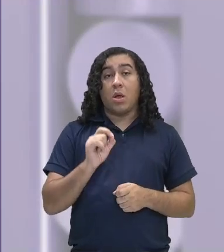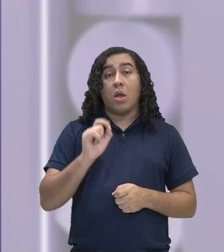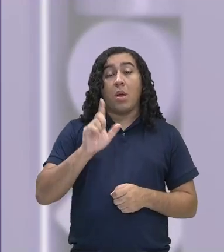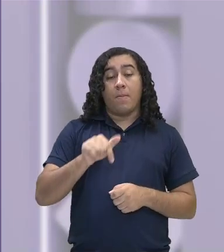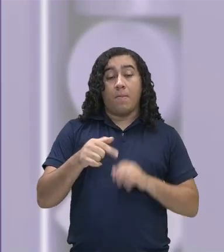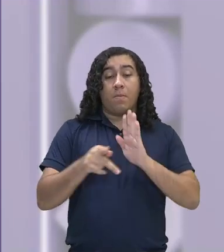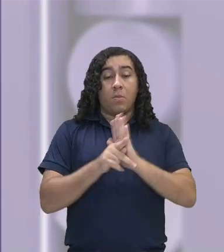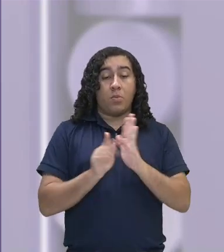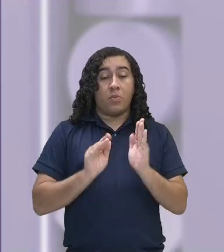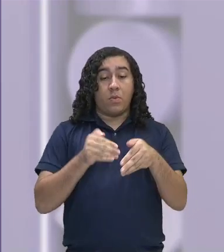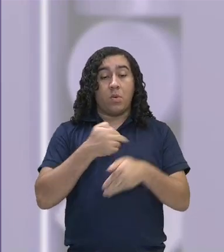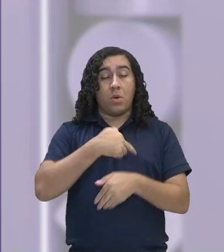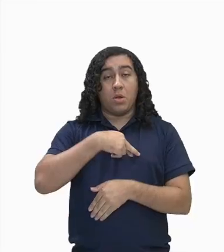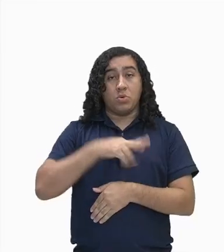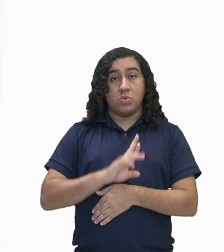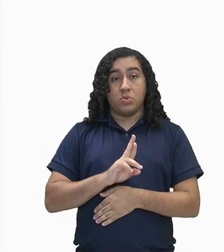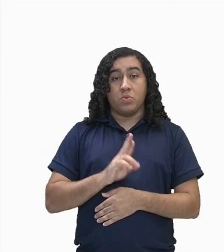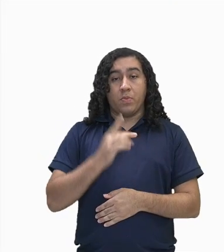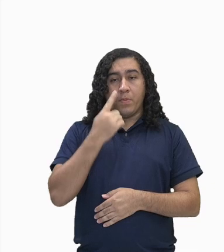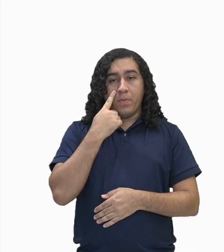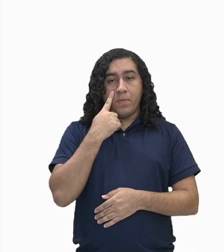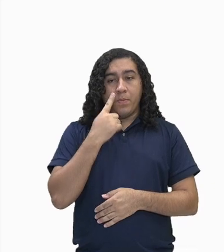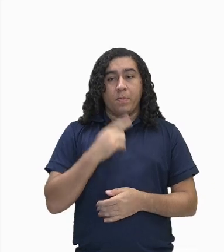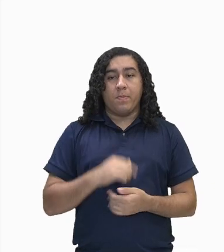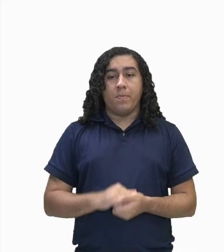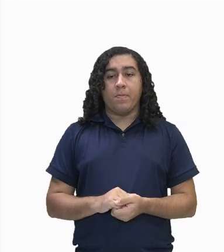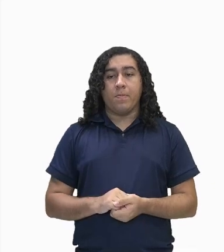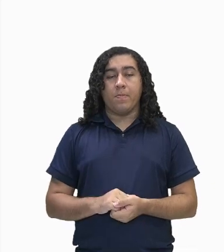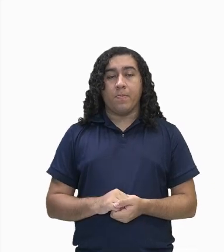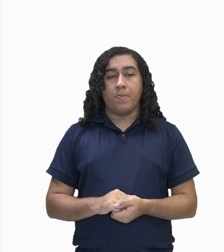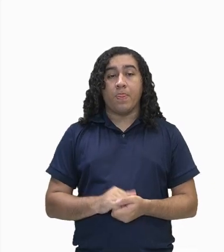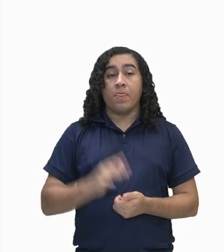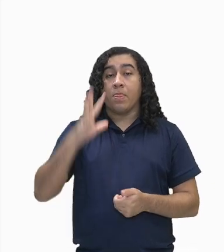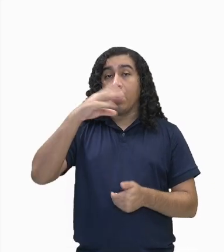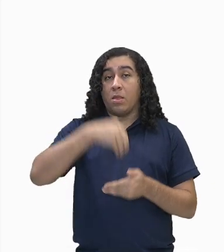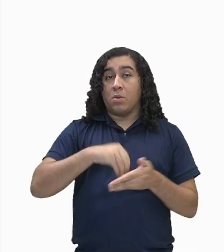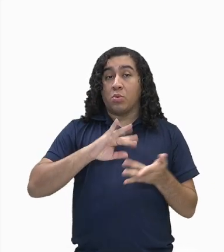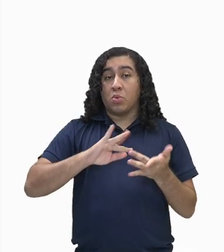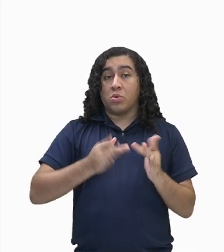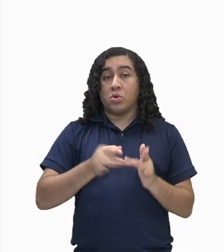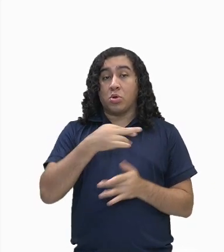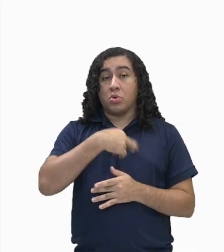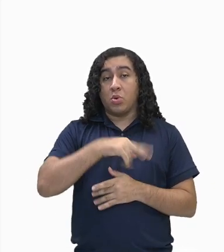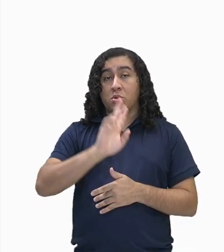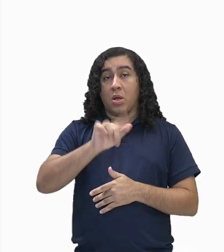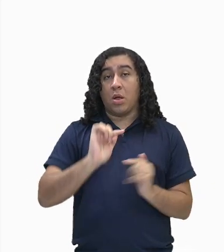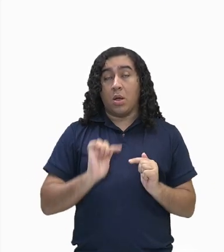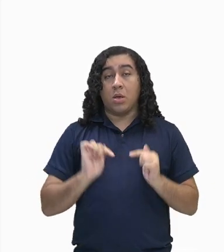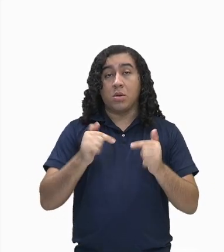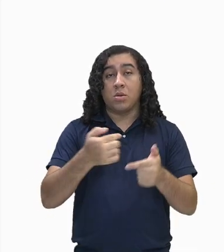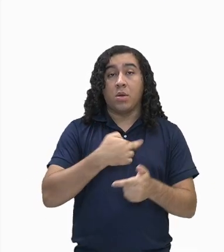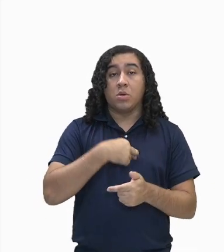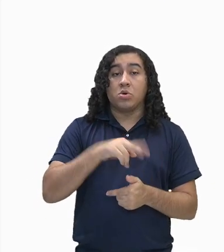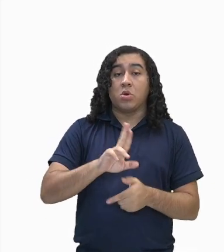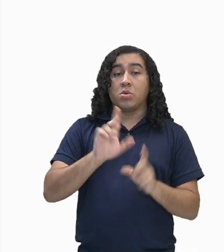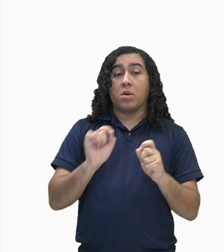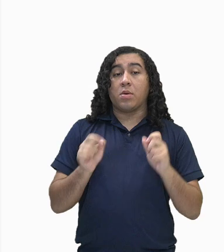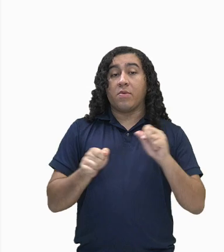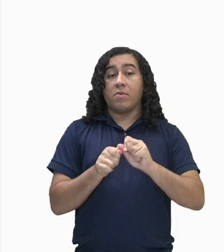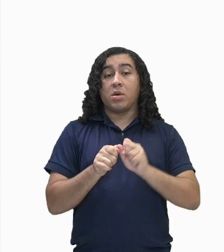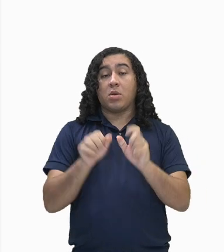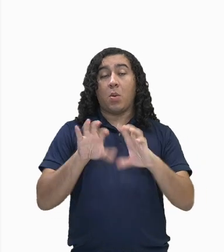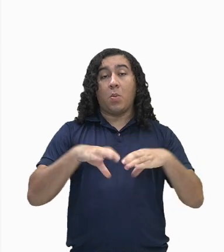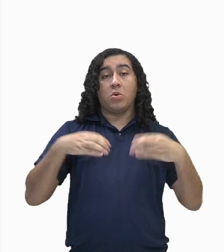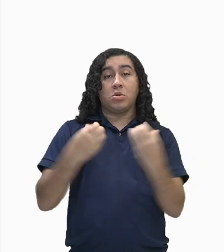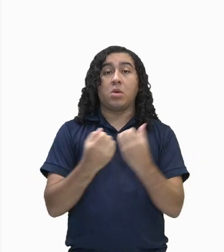religiosos. Vamos ver o que são os ritos religiosos. Os ritos religiosos são práticas sagradas realizadas por